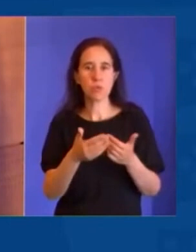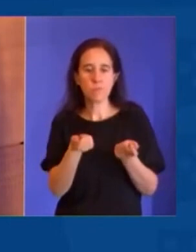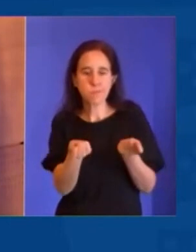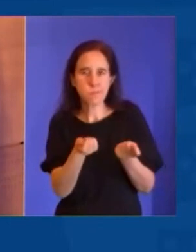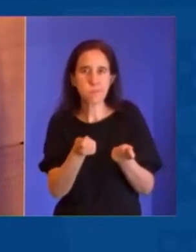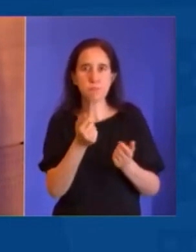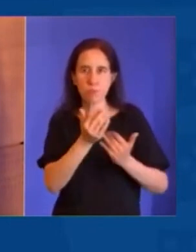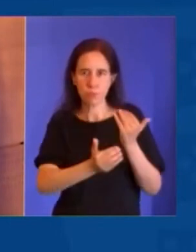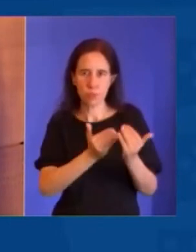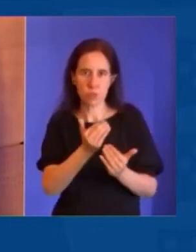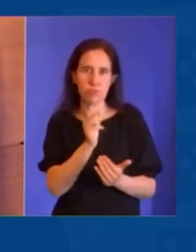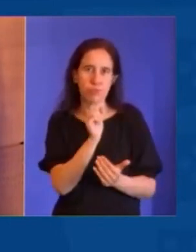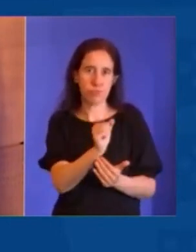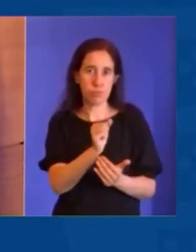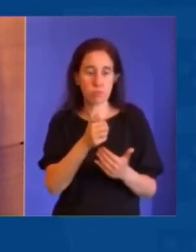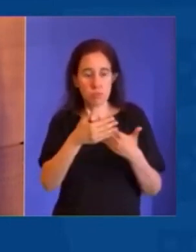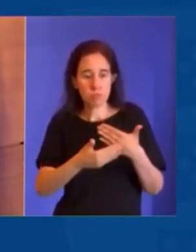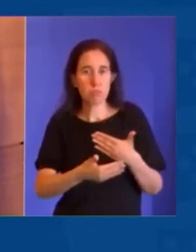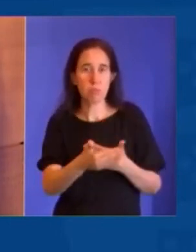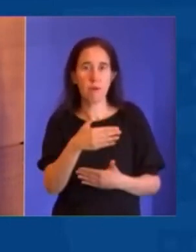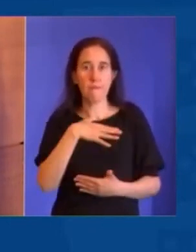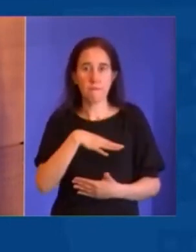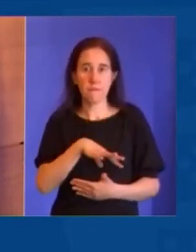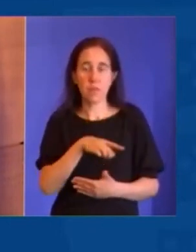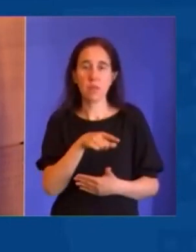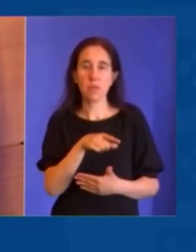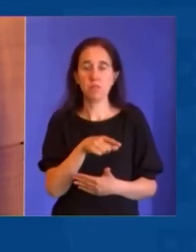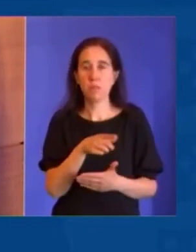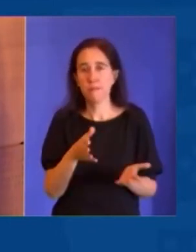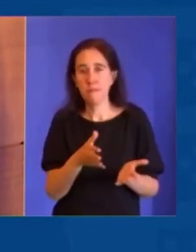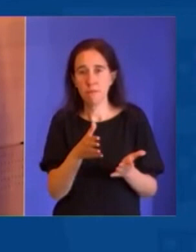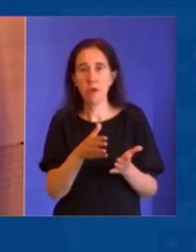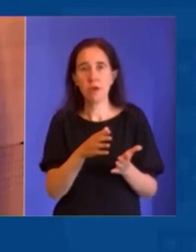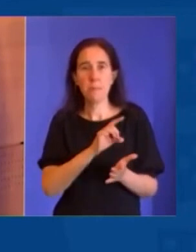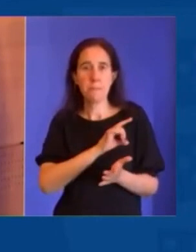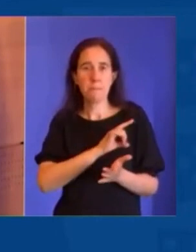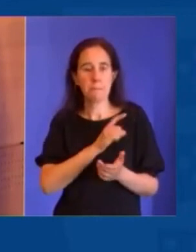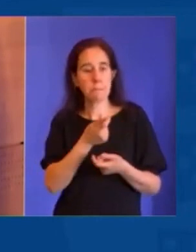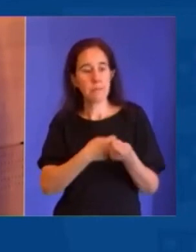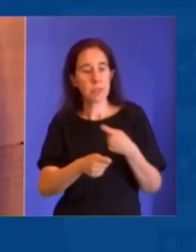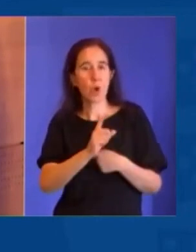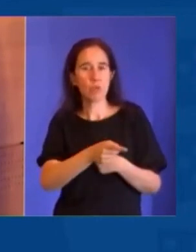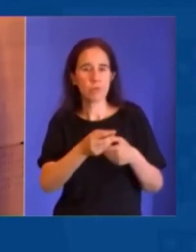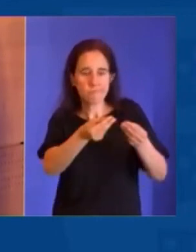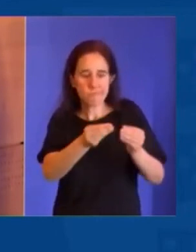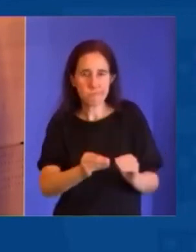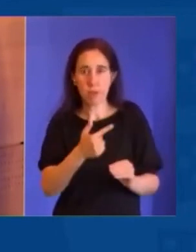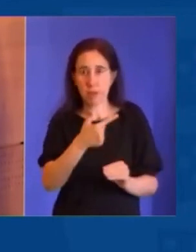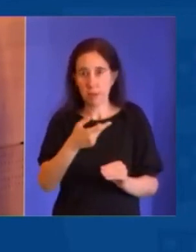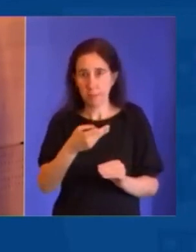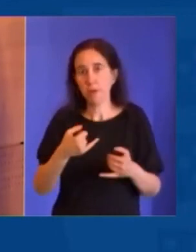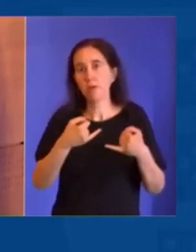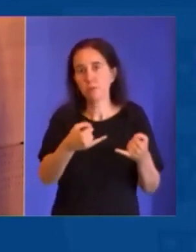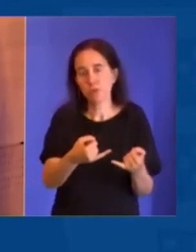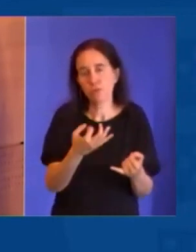condução do processo tendente à definição da privatização da TAP, naturalmente depois